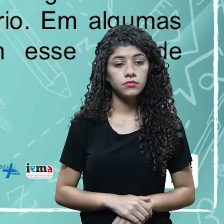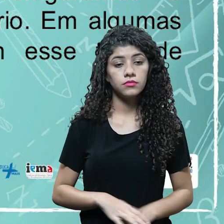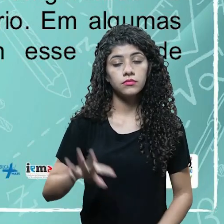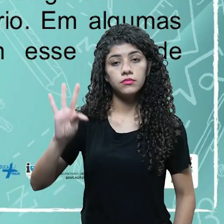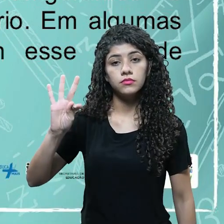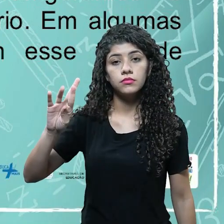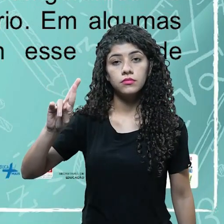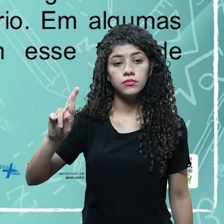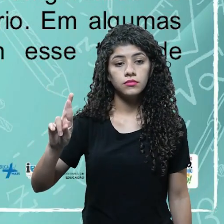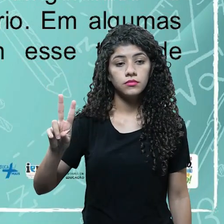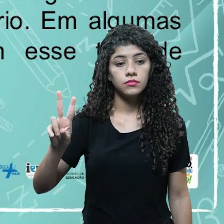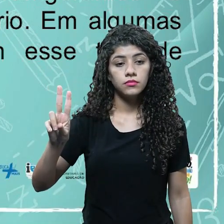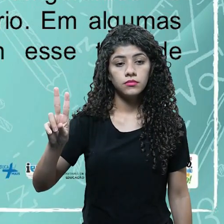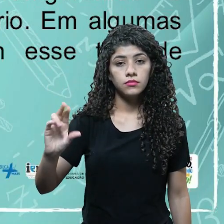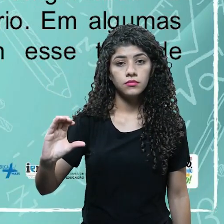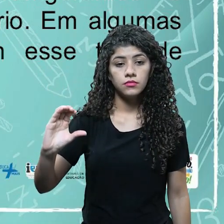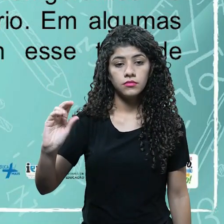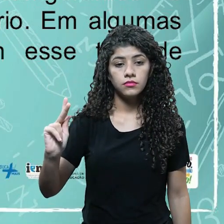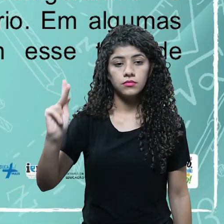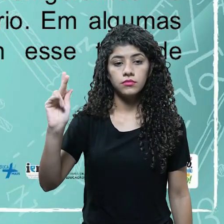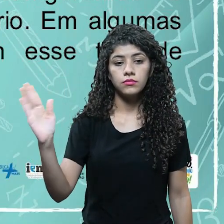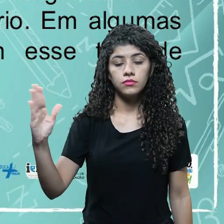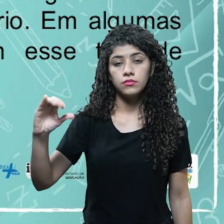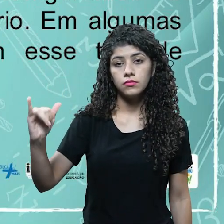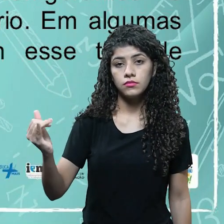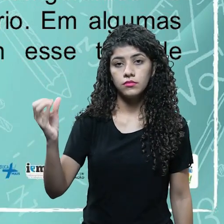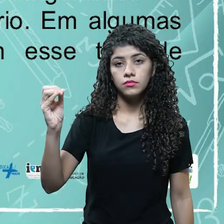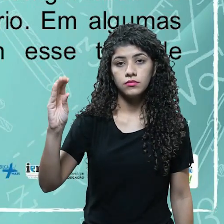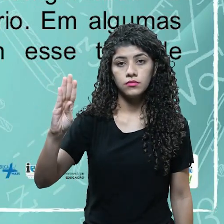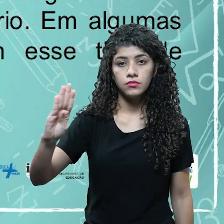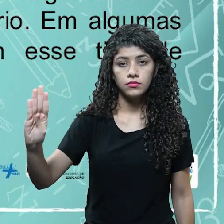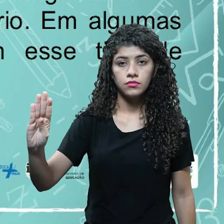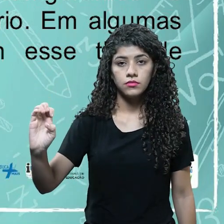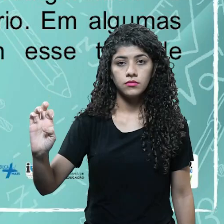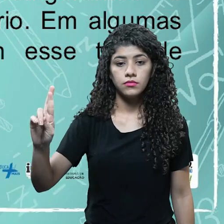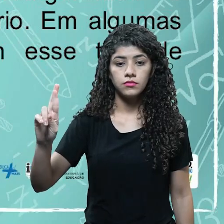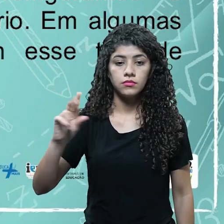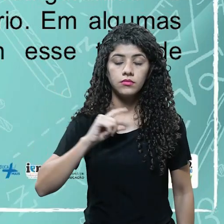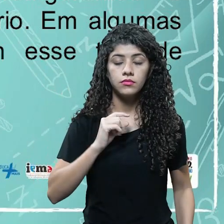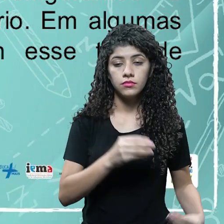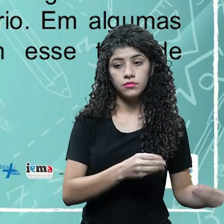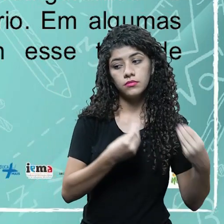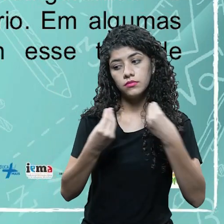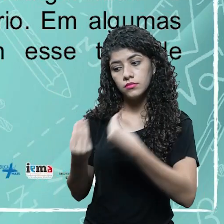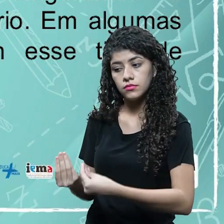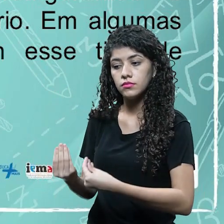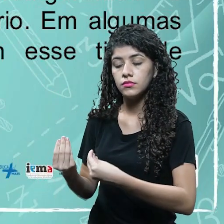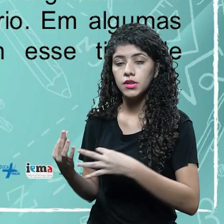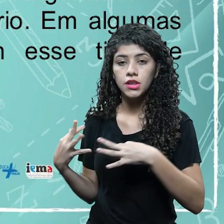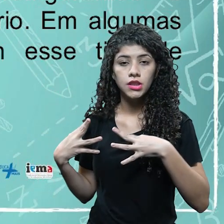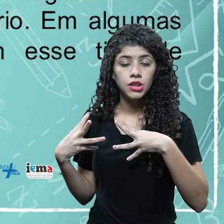Ou atacadista de caminhão que vendem. Entregam a mercadoria e a fatura tudo ao mesmo